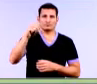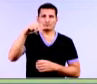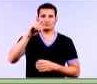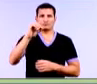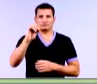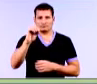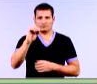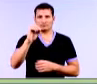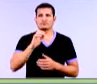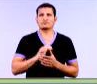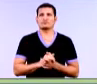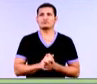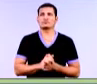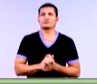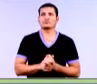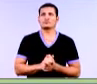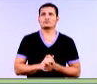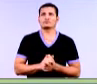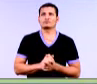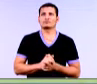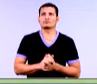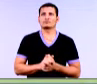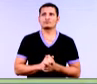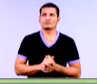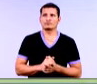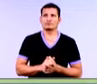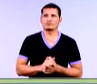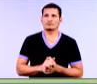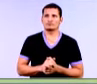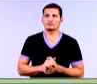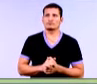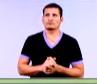Ele é o prompt de comando do Windows.